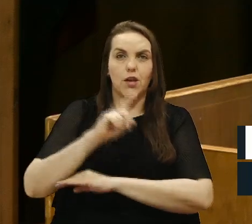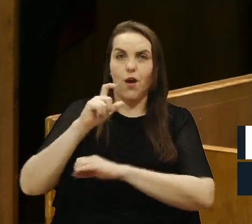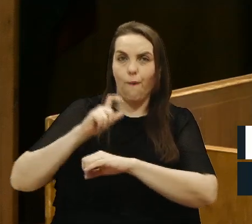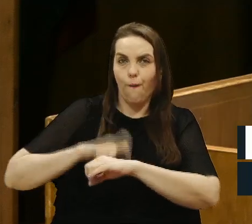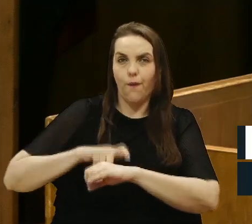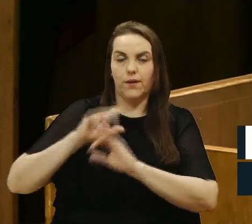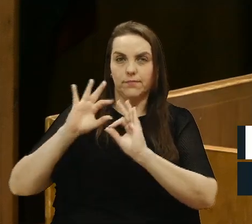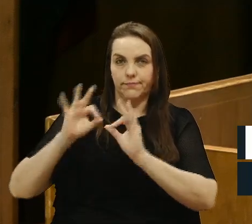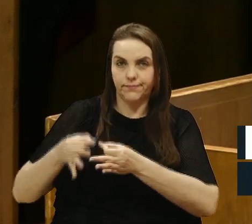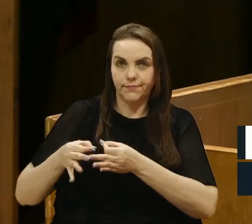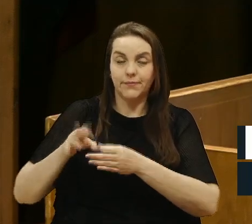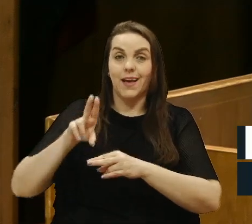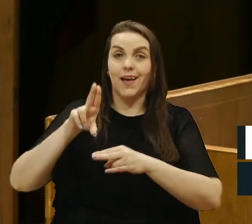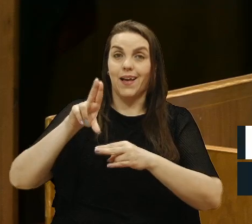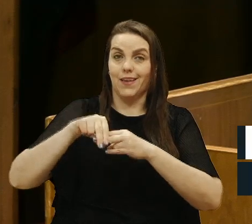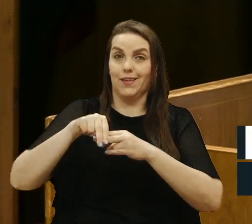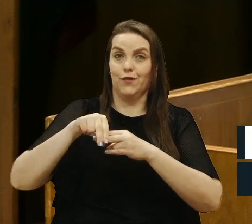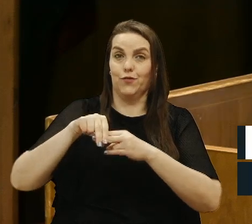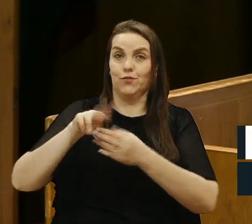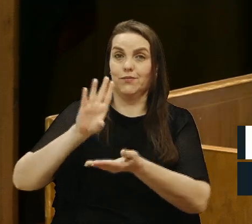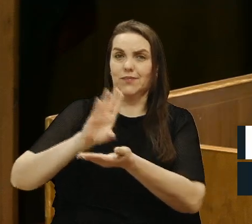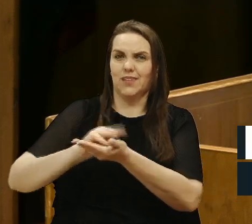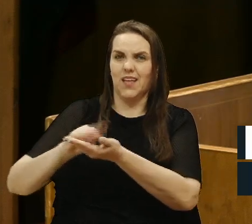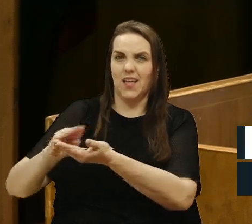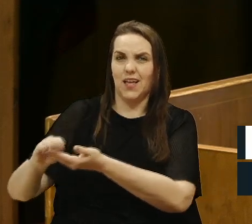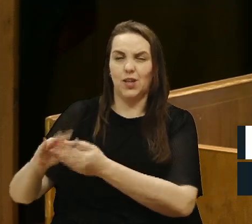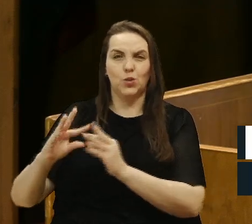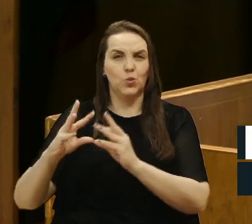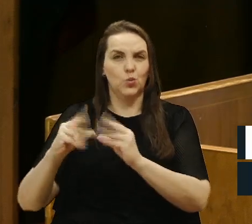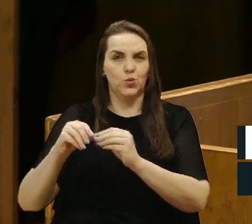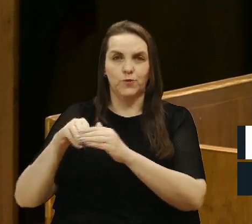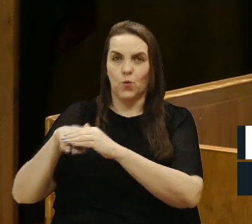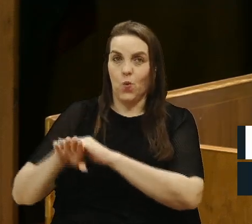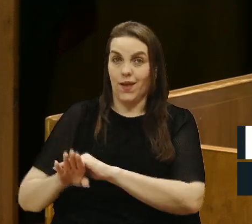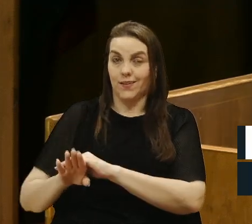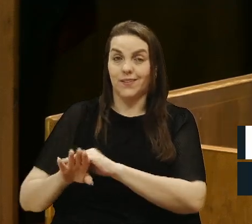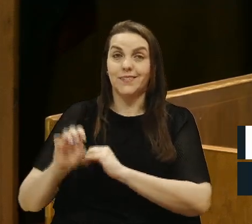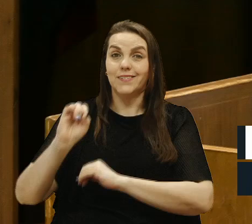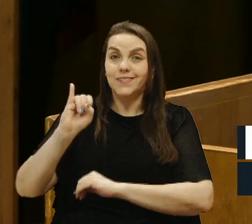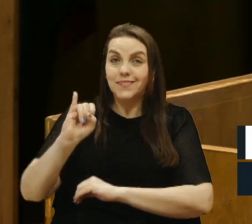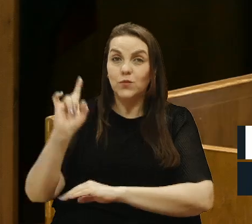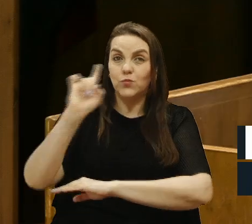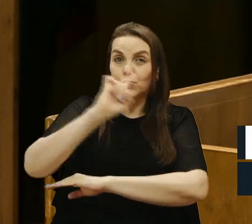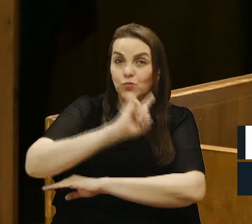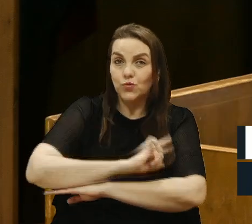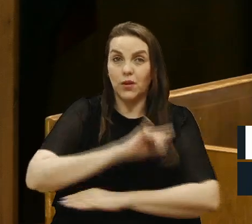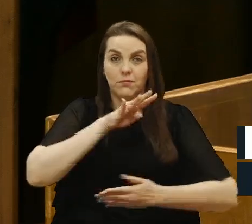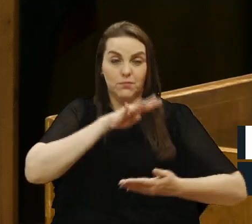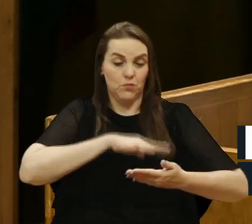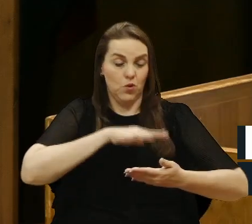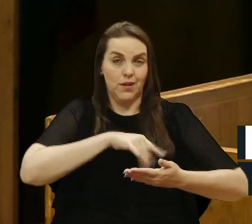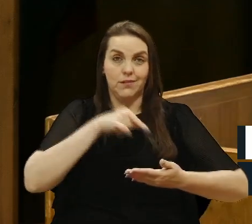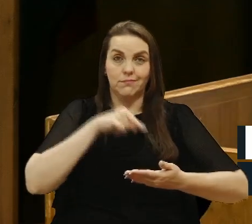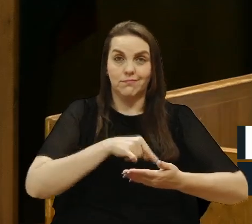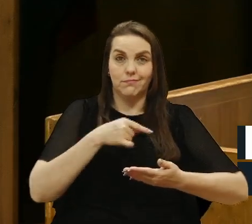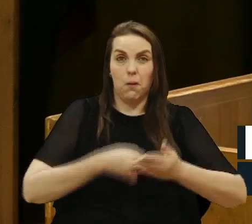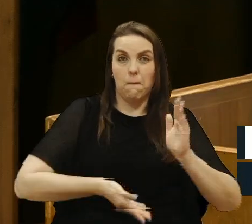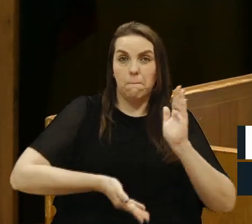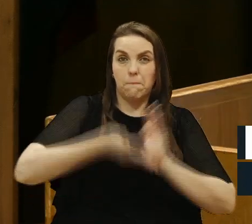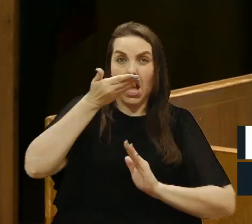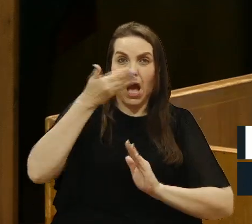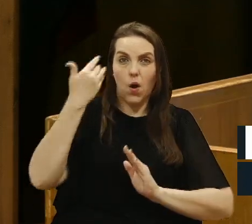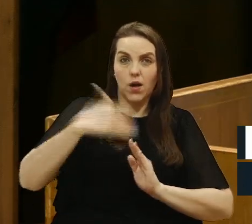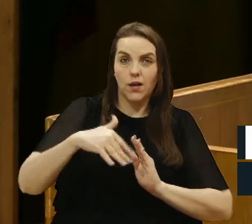dia e arquive tudo isso. Por quê? Se um dia a conta vier em um valor